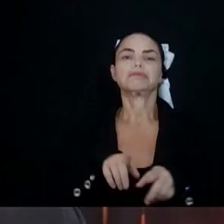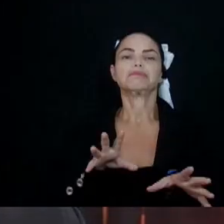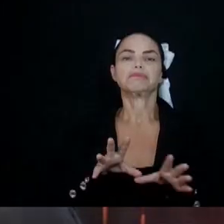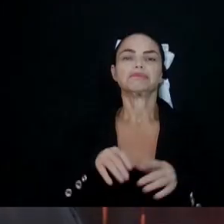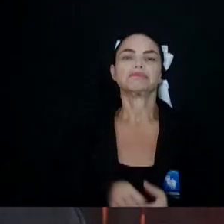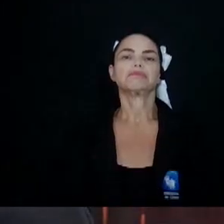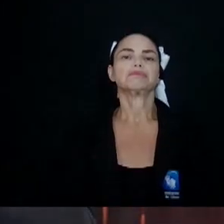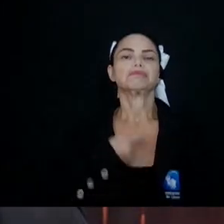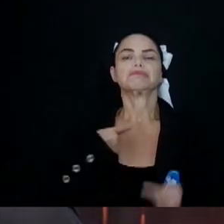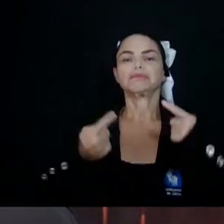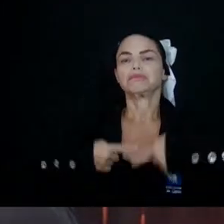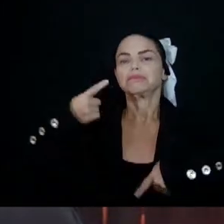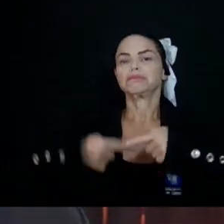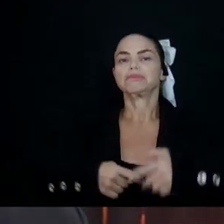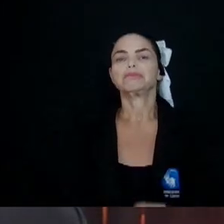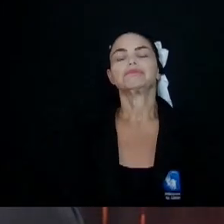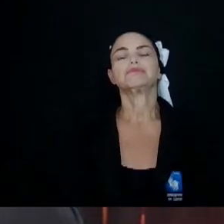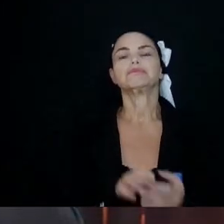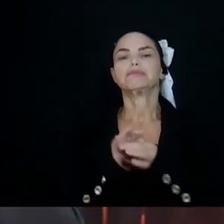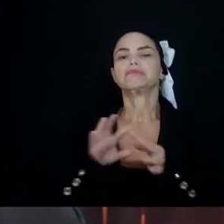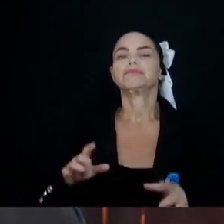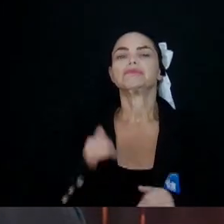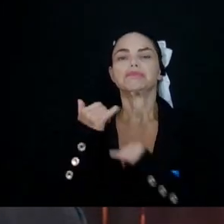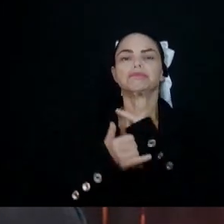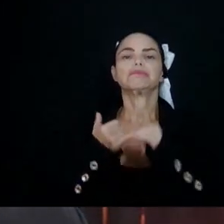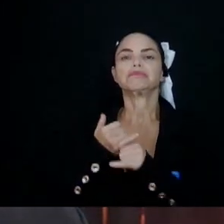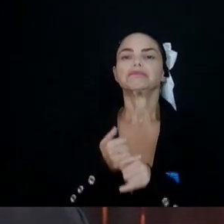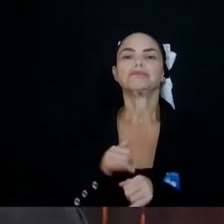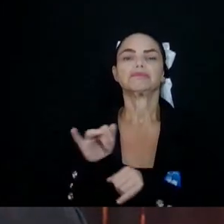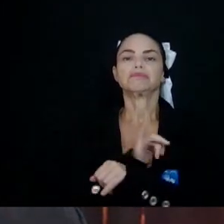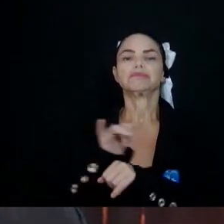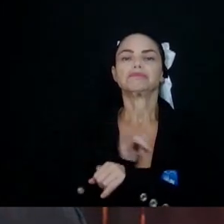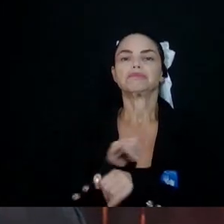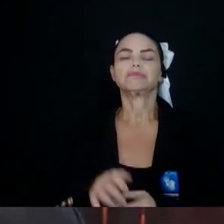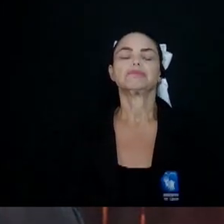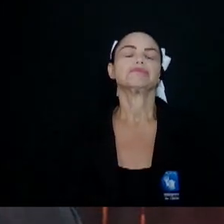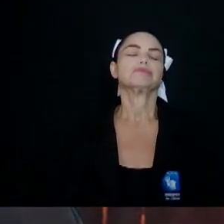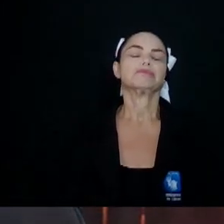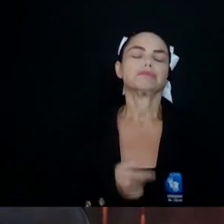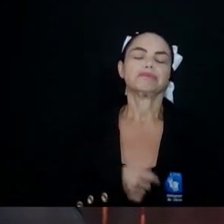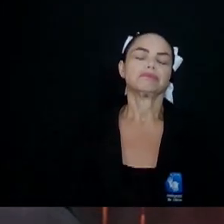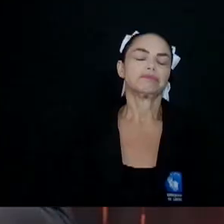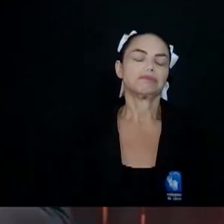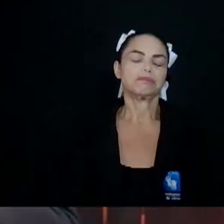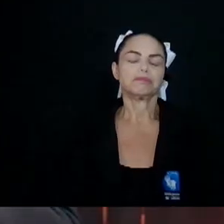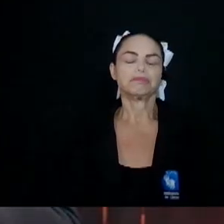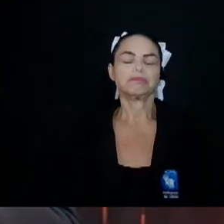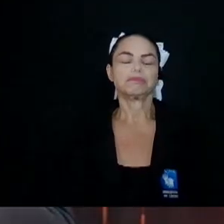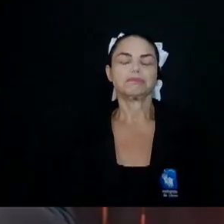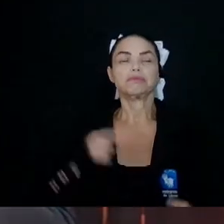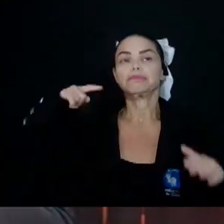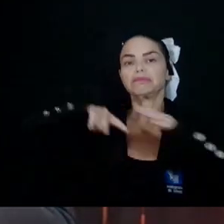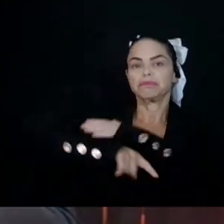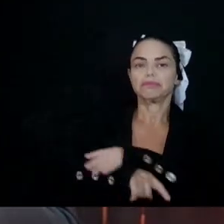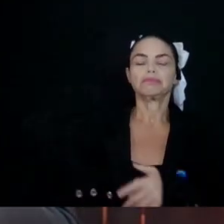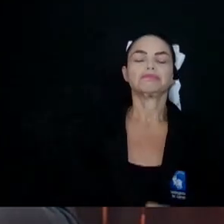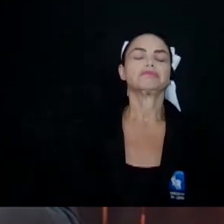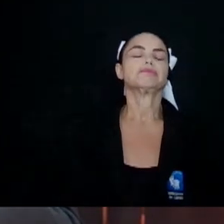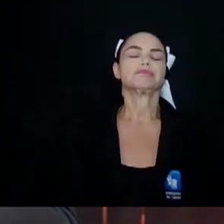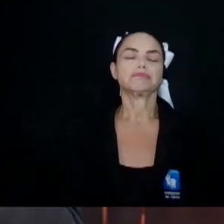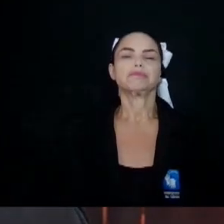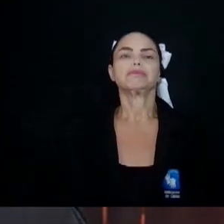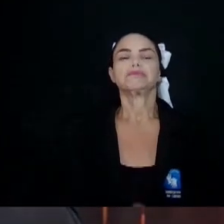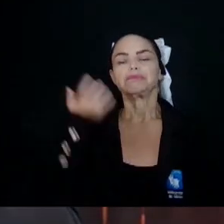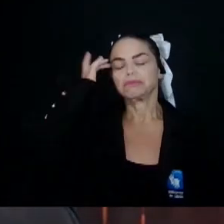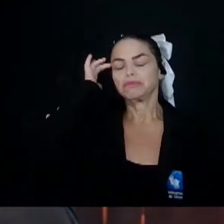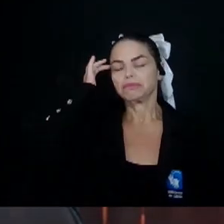uma discussão, vai estar disponível no YouTube de forma gratuita para quem quiser se aprofundar um pouco mais nisso. Mas eu acho que a